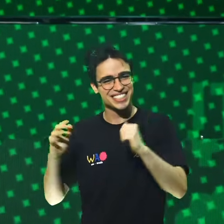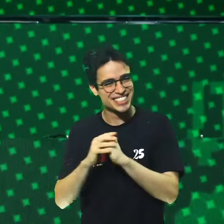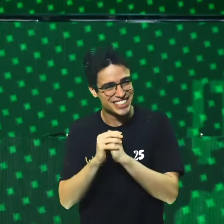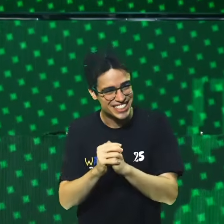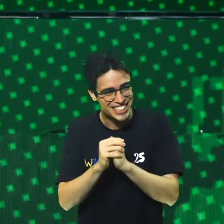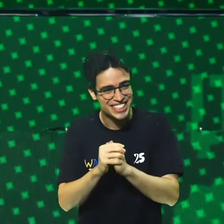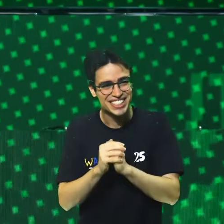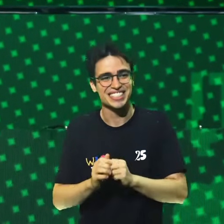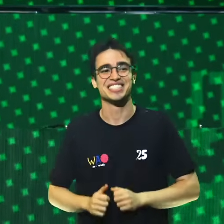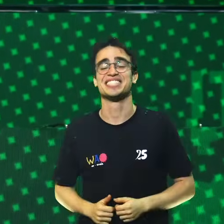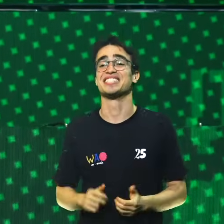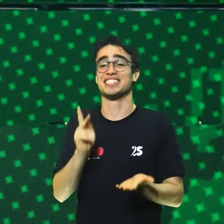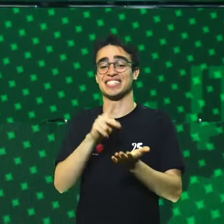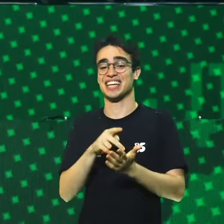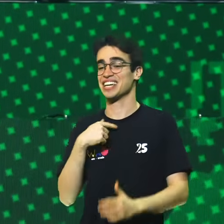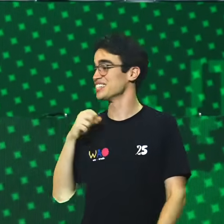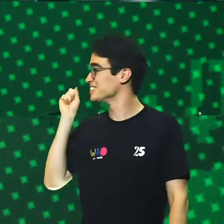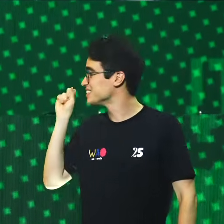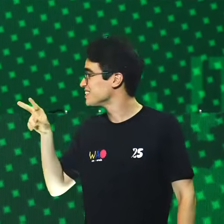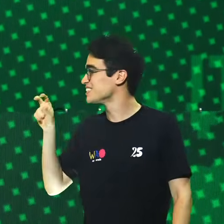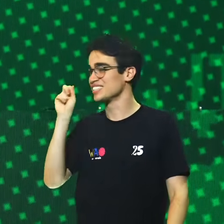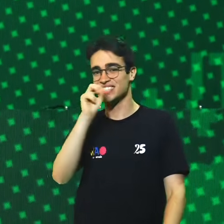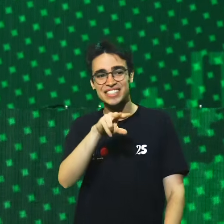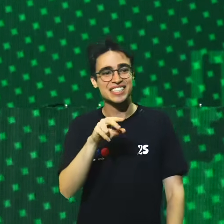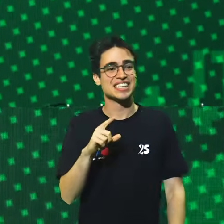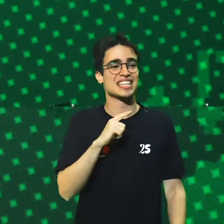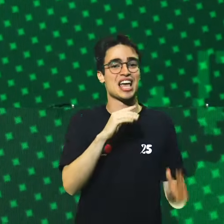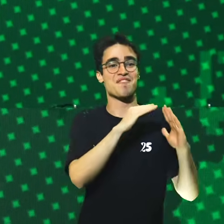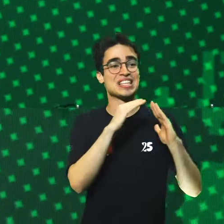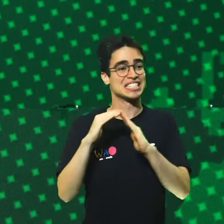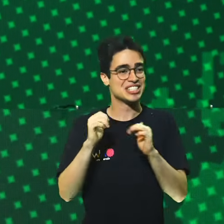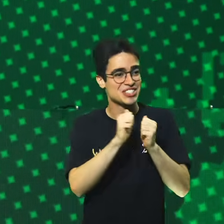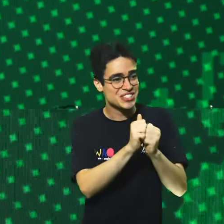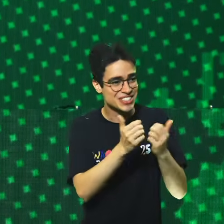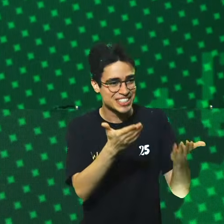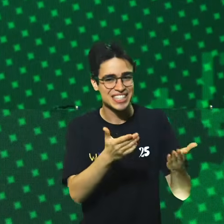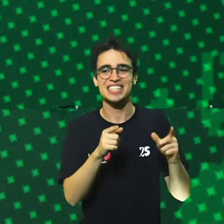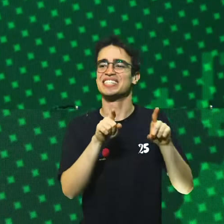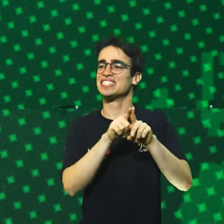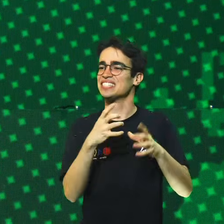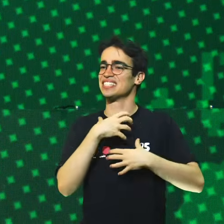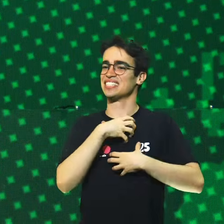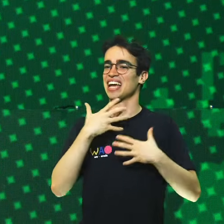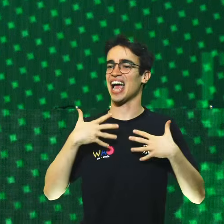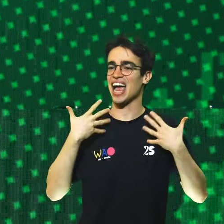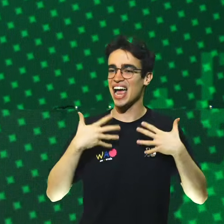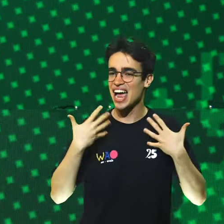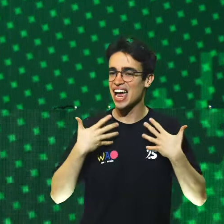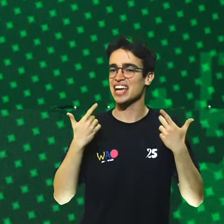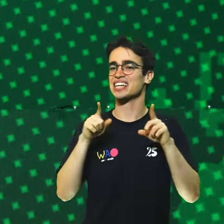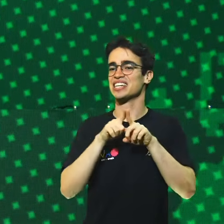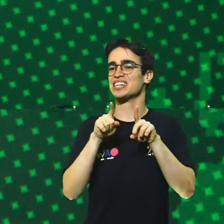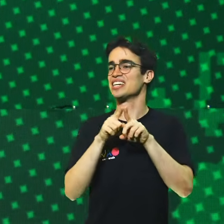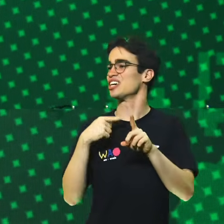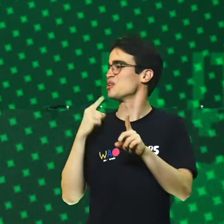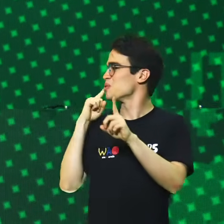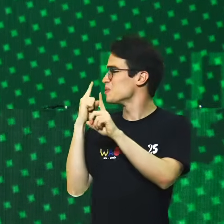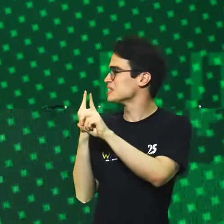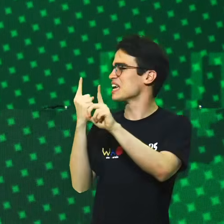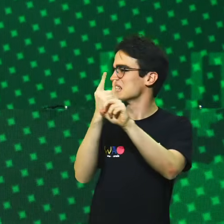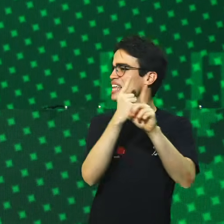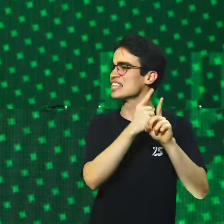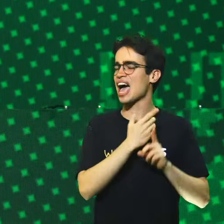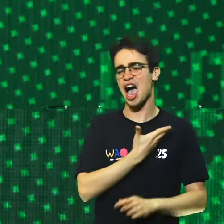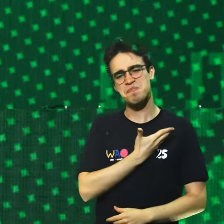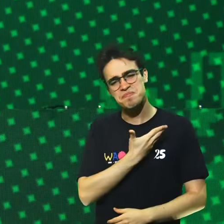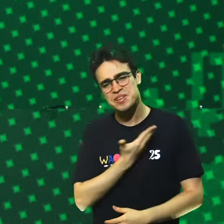Amém. Estou vendo aqui meus vizinhos, o Júlio Rocco e a Joana. Alegria de ver muitos amigos. Lucas,